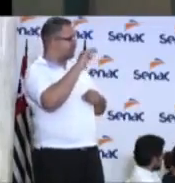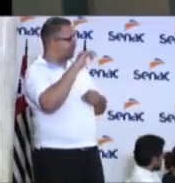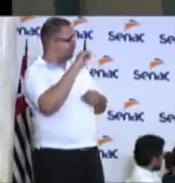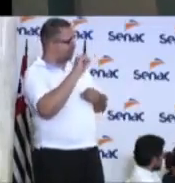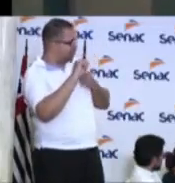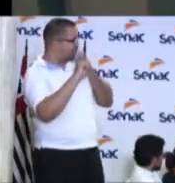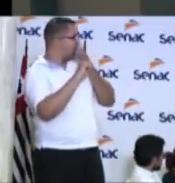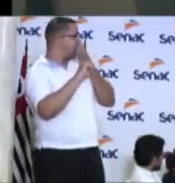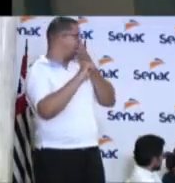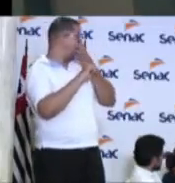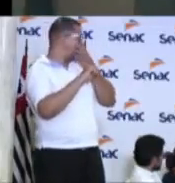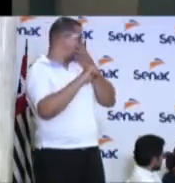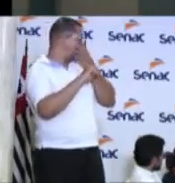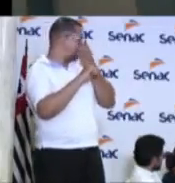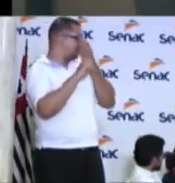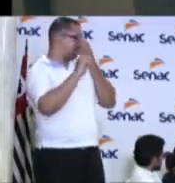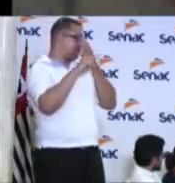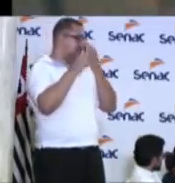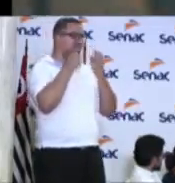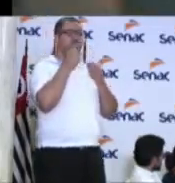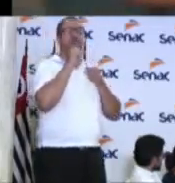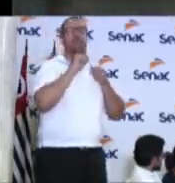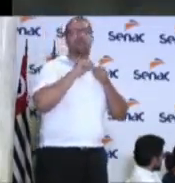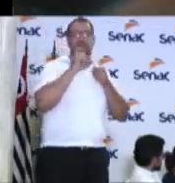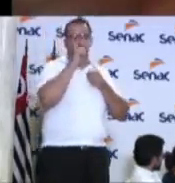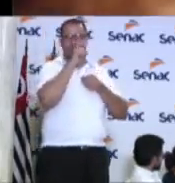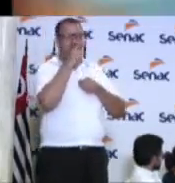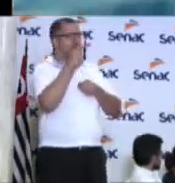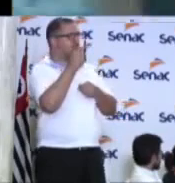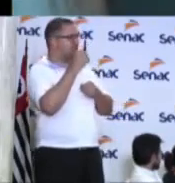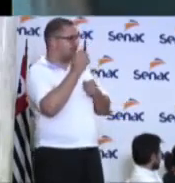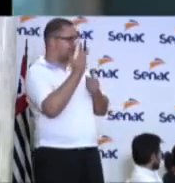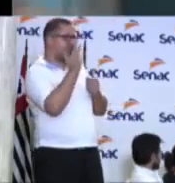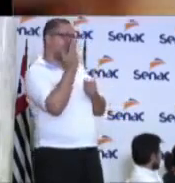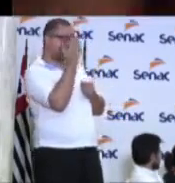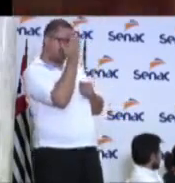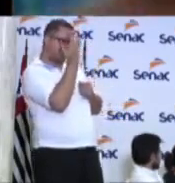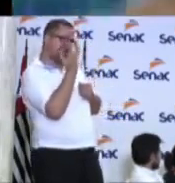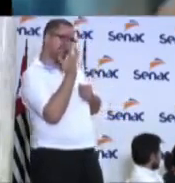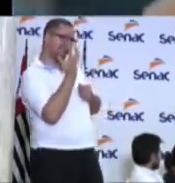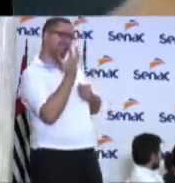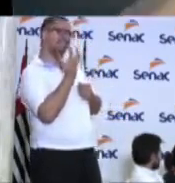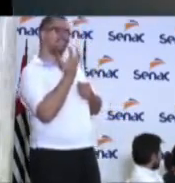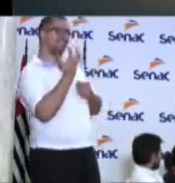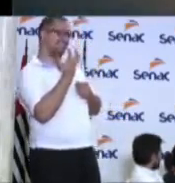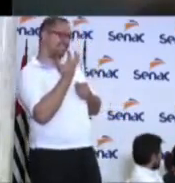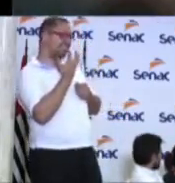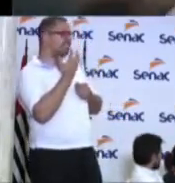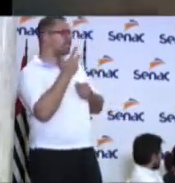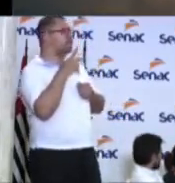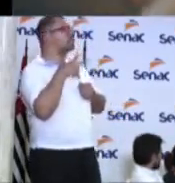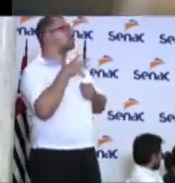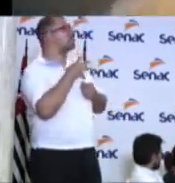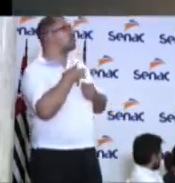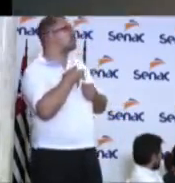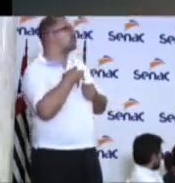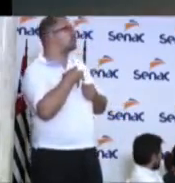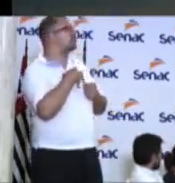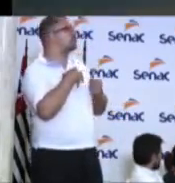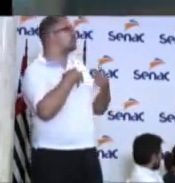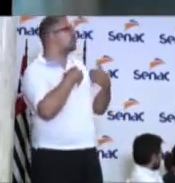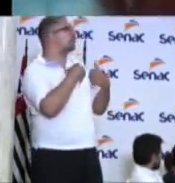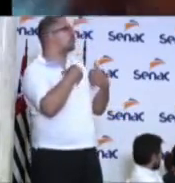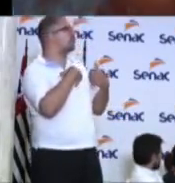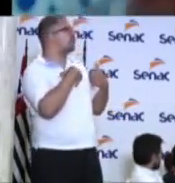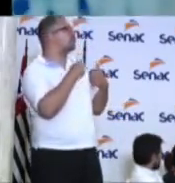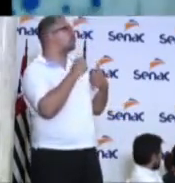engraçadinho. Não, meu irmão que eu convidei. Mentira. Uhum. O negócio tá ficando sério então, hein? É, cara, não vai poder mais fugir não, tá? Caraca,